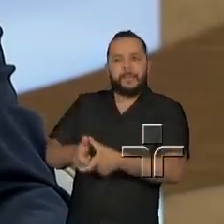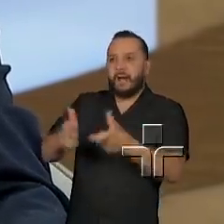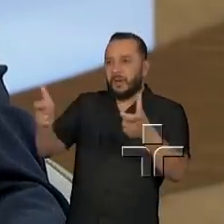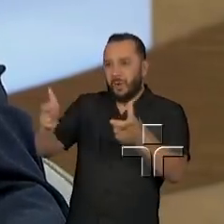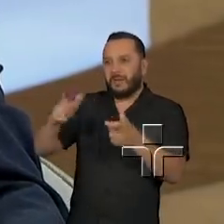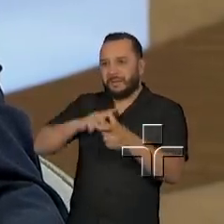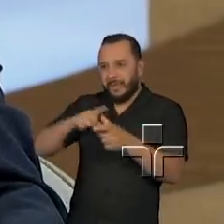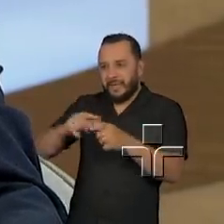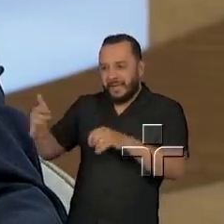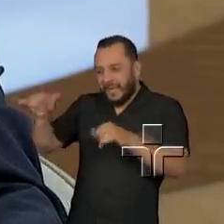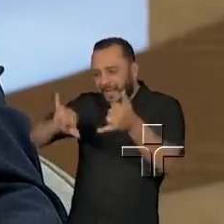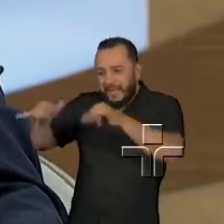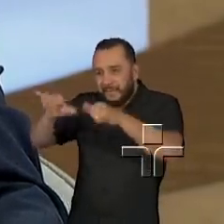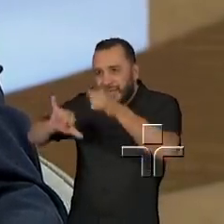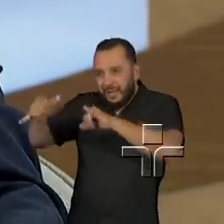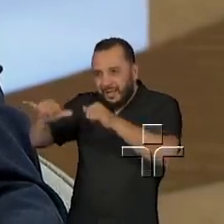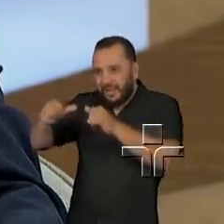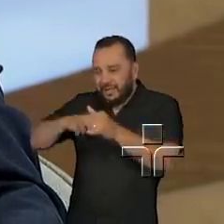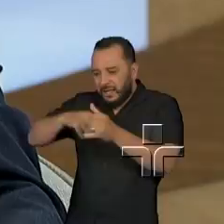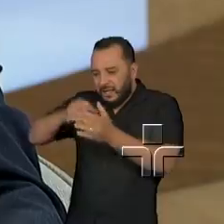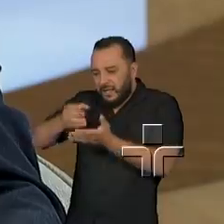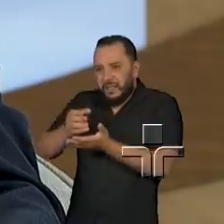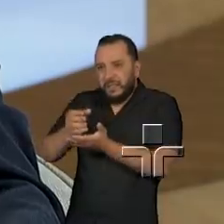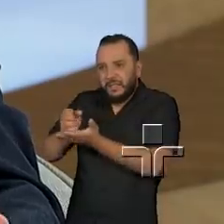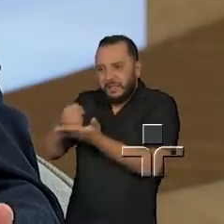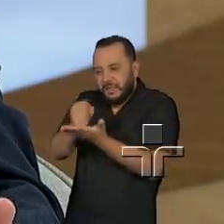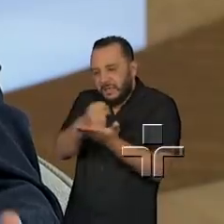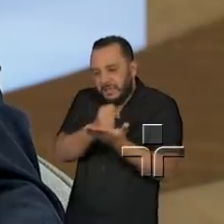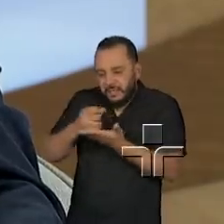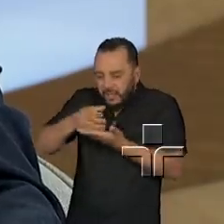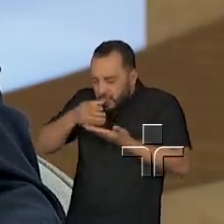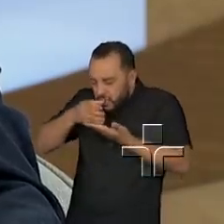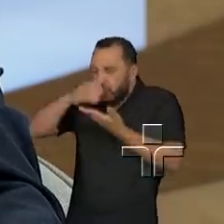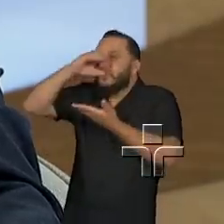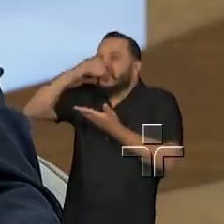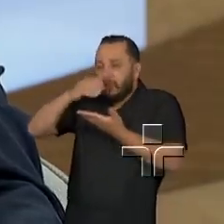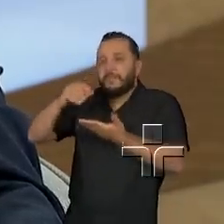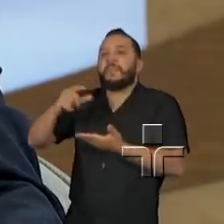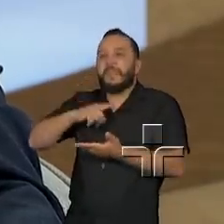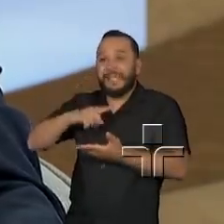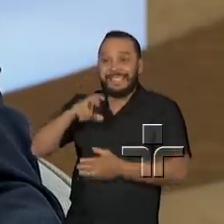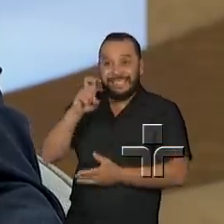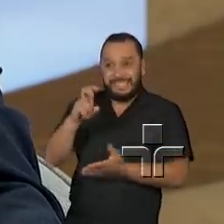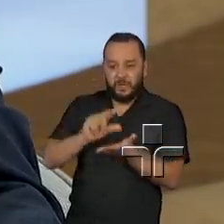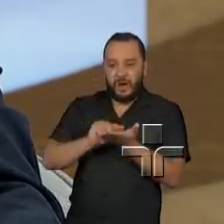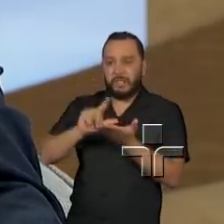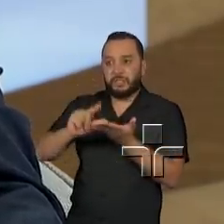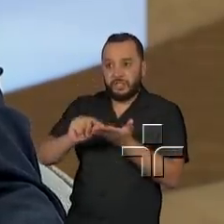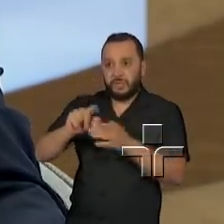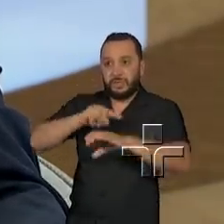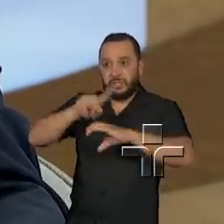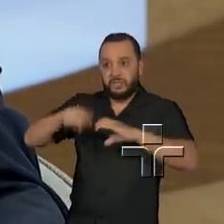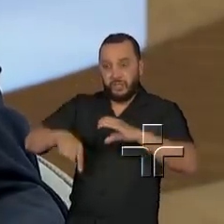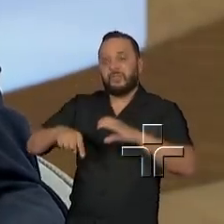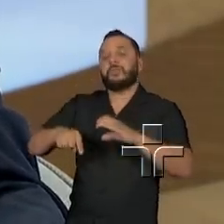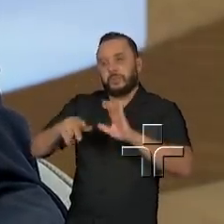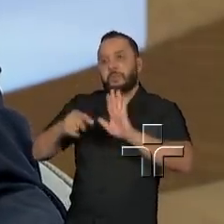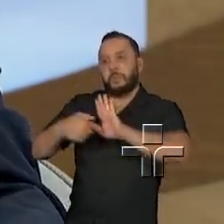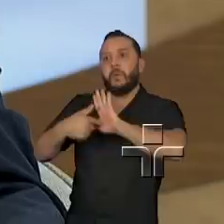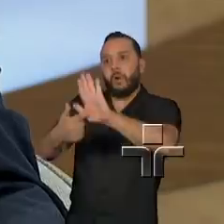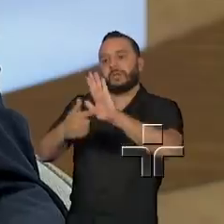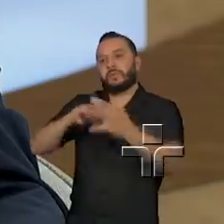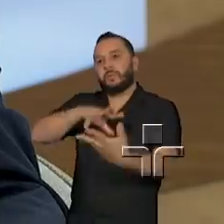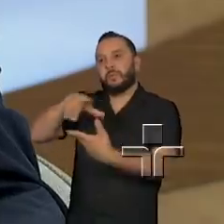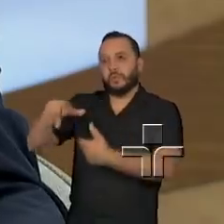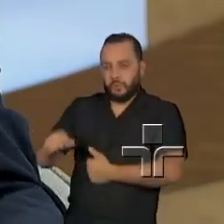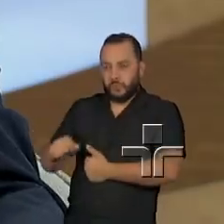dessas substâncias psicodélicas na plasticidade neuronal. Existem 5 artigos publicados no mundo mostrando que essas substâncias